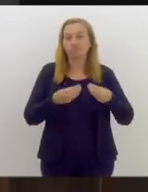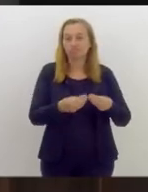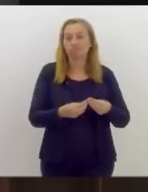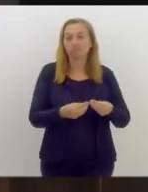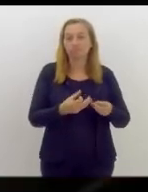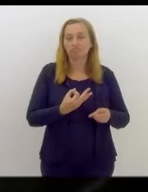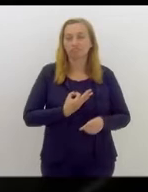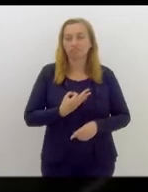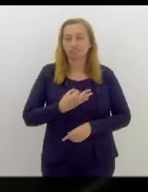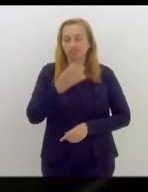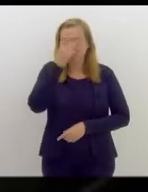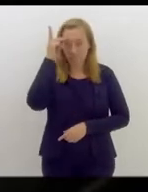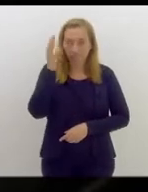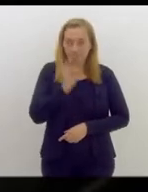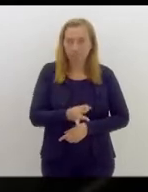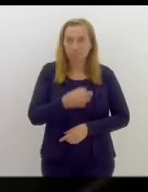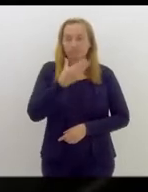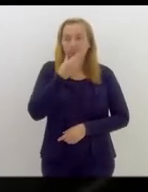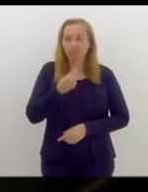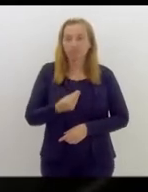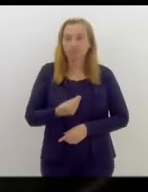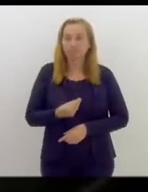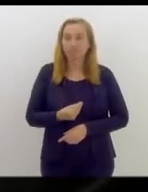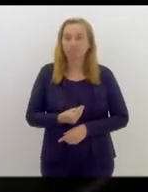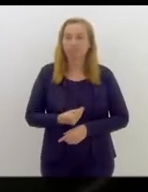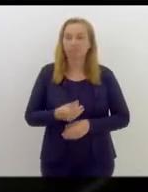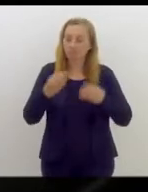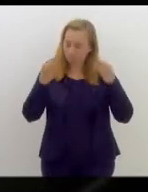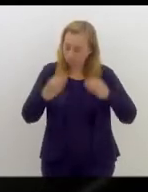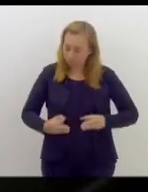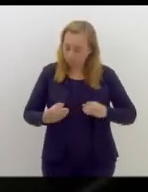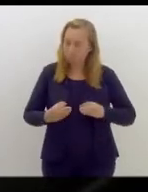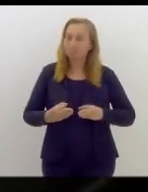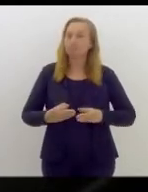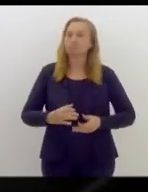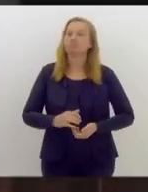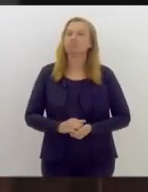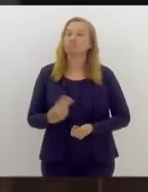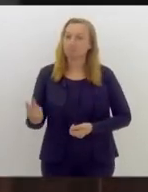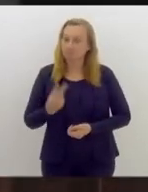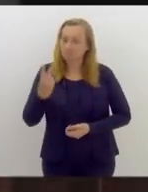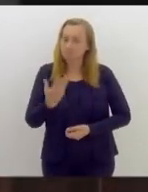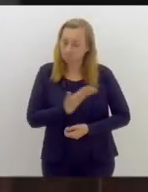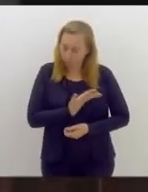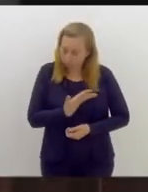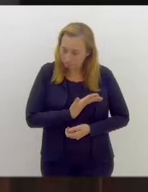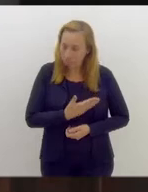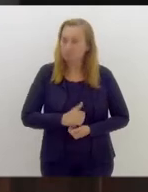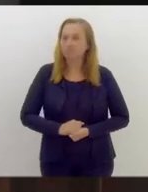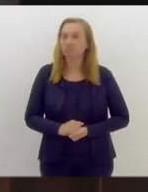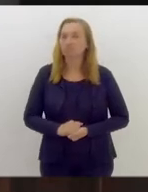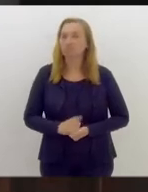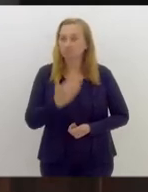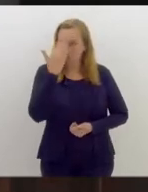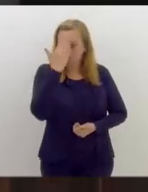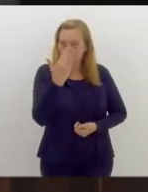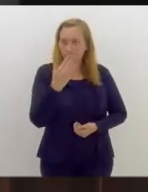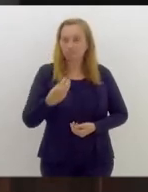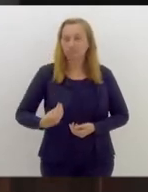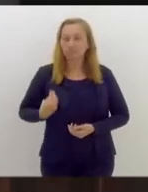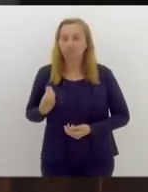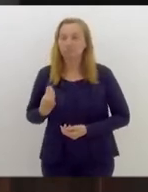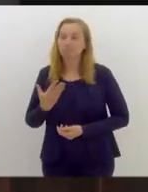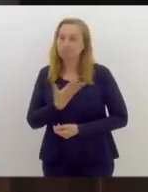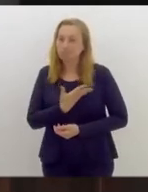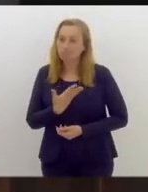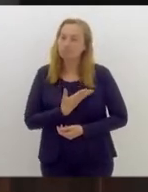para a pessoa certa, para um homem bacana, valoroso e um grande amigo. Quero agradecer aqui a presença do